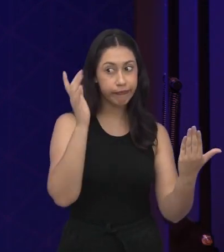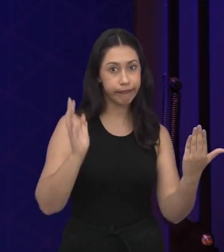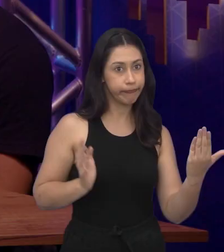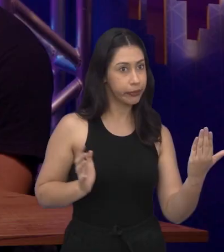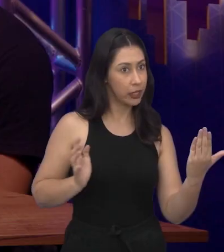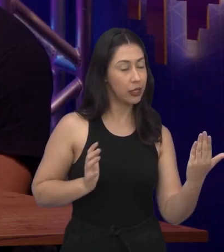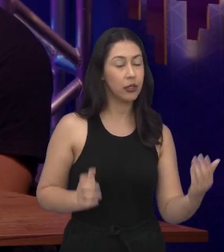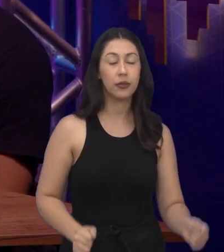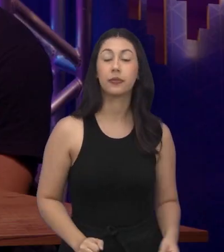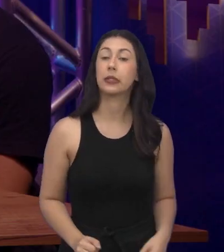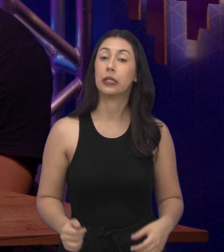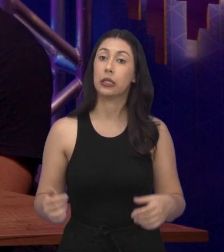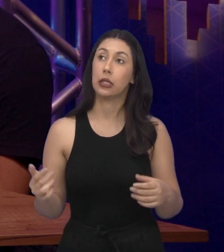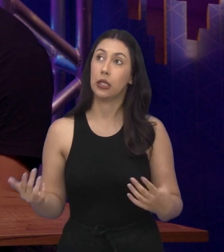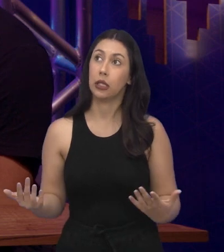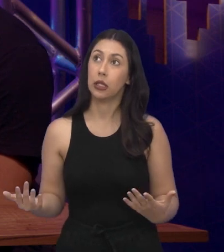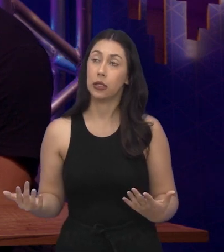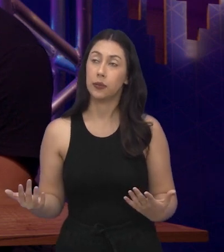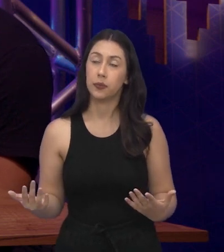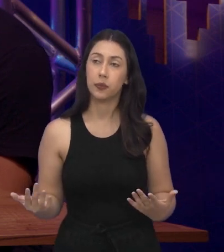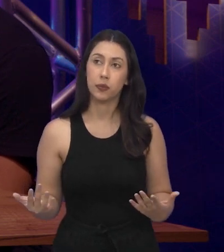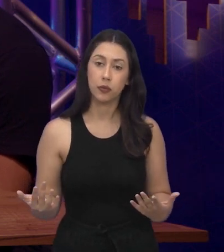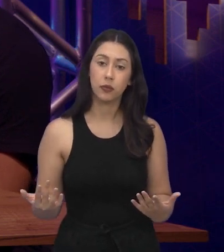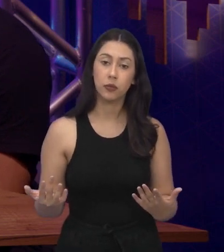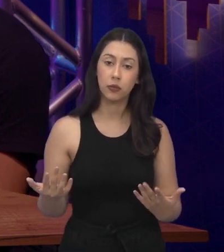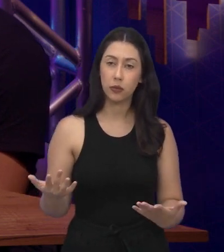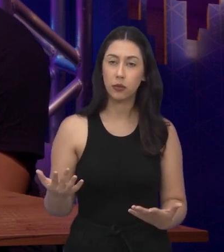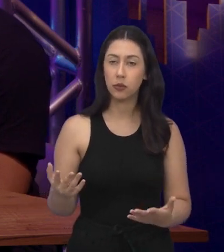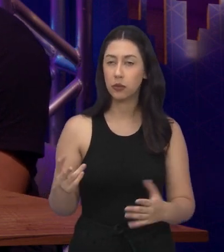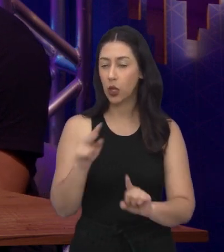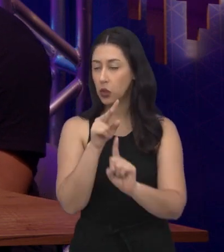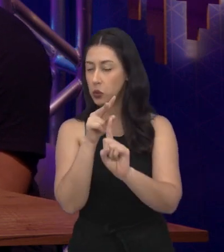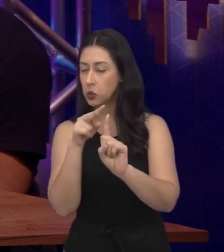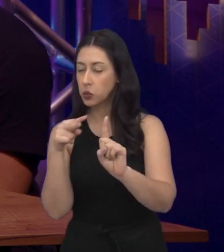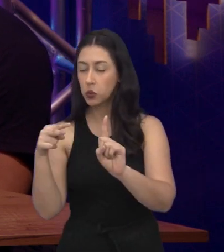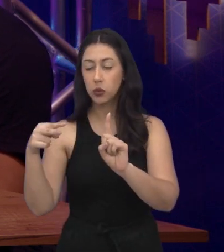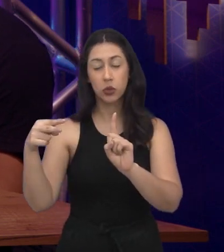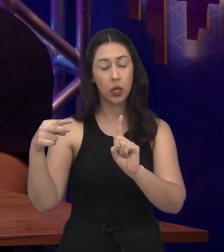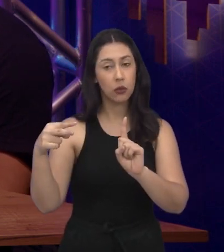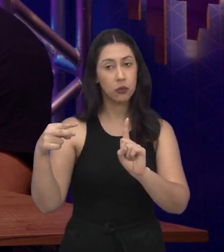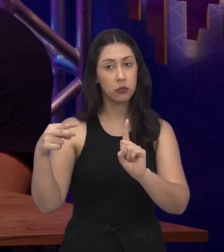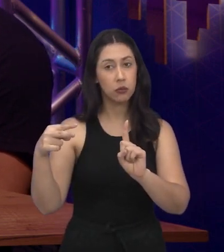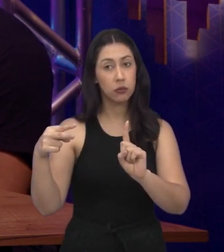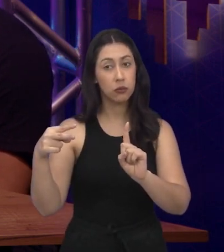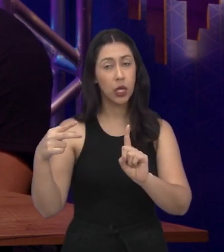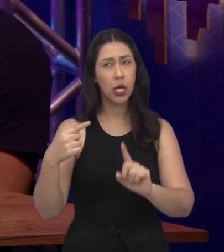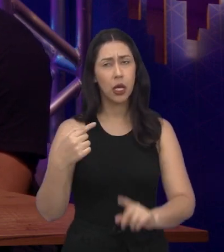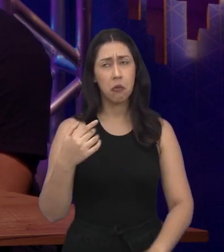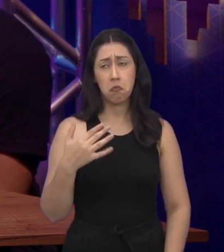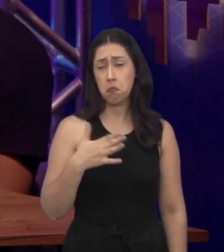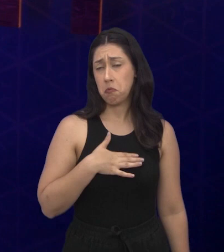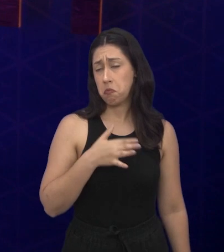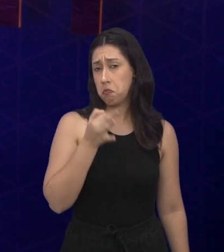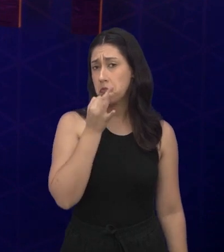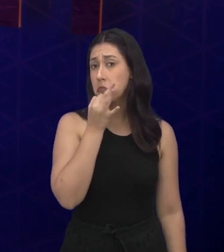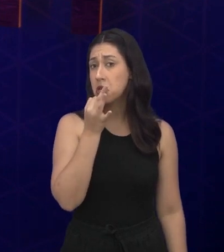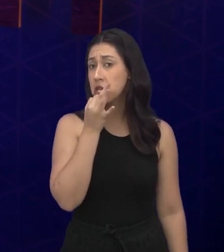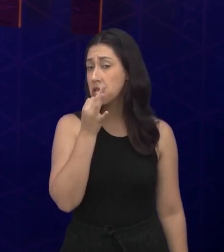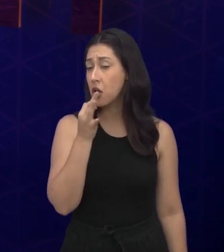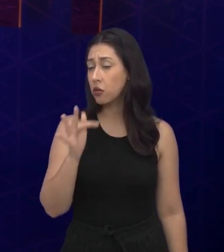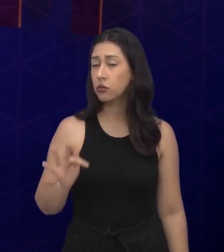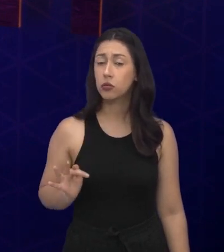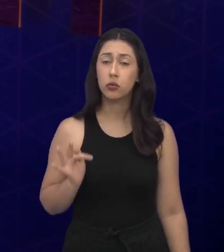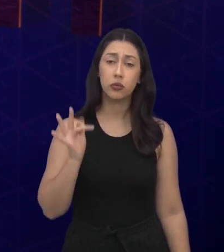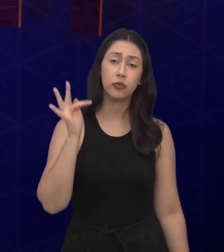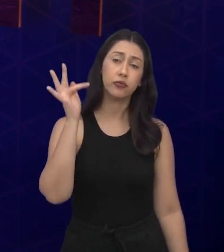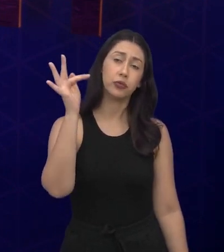E assim, sobre essa ótica aí, eu acho que o nosso futuro, se tudo der